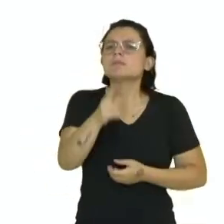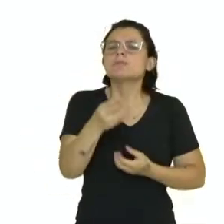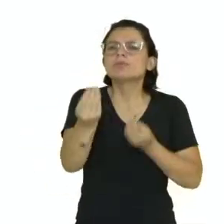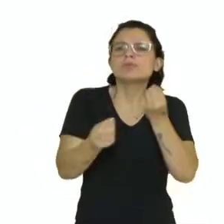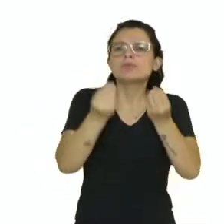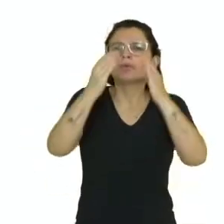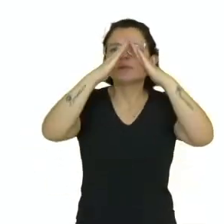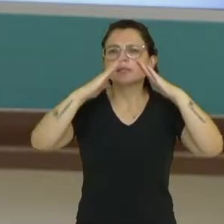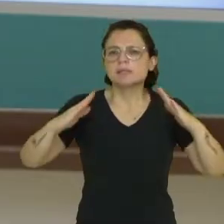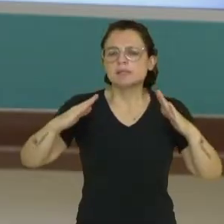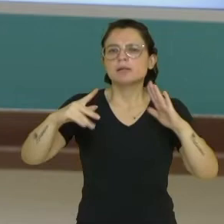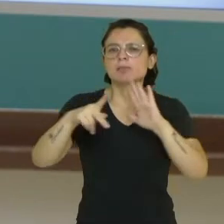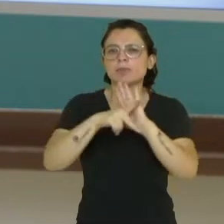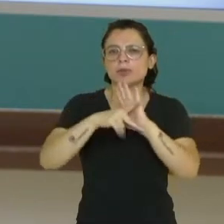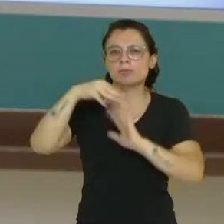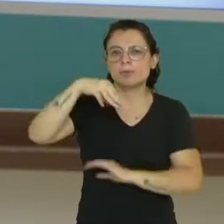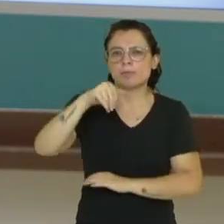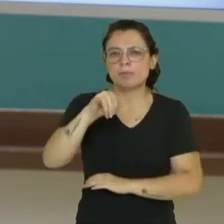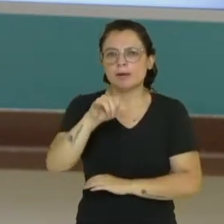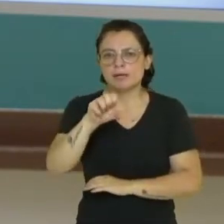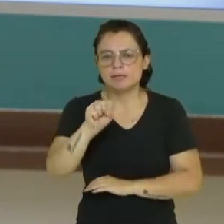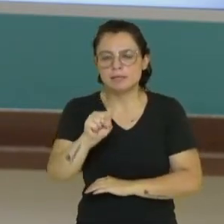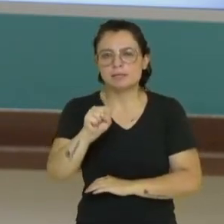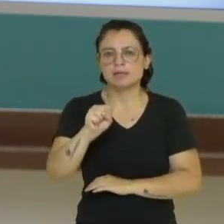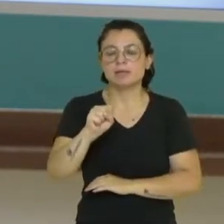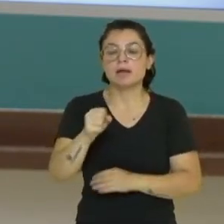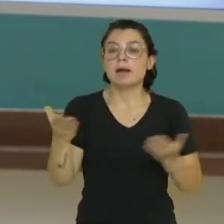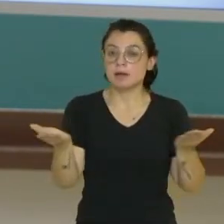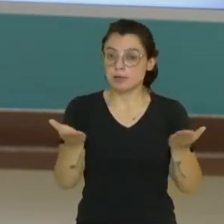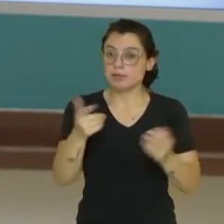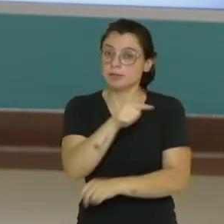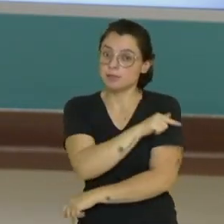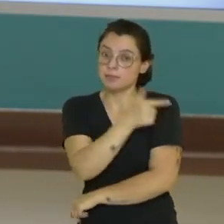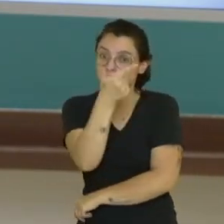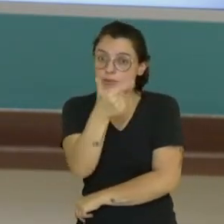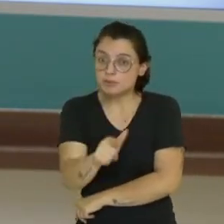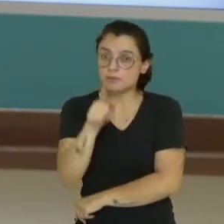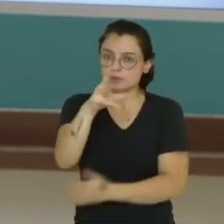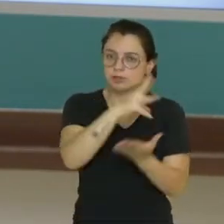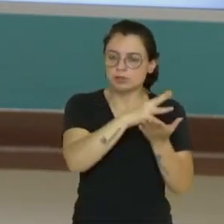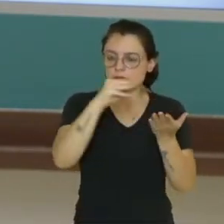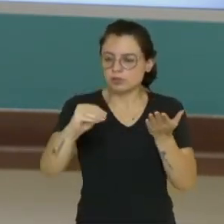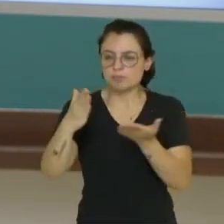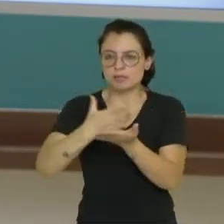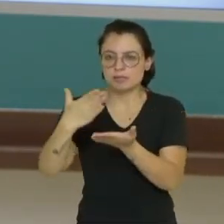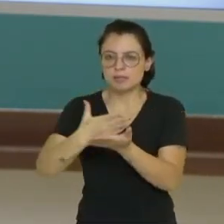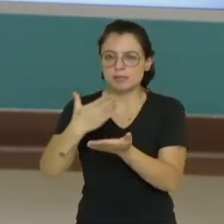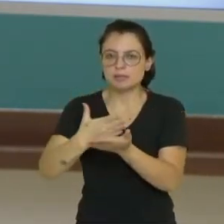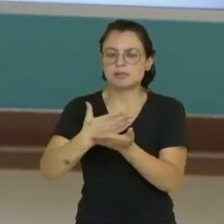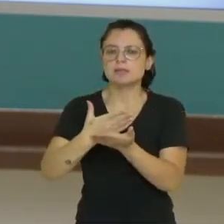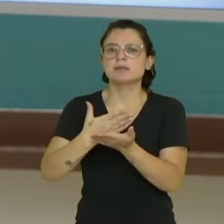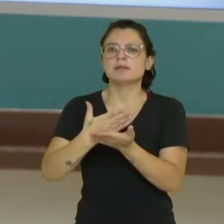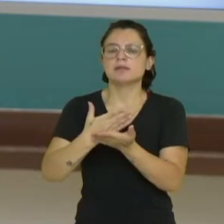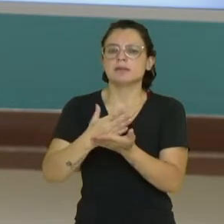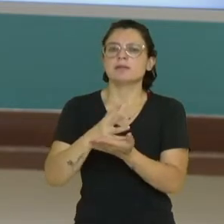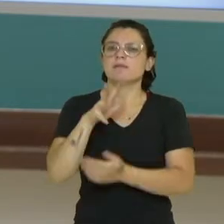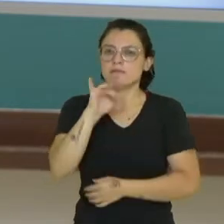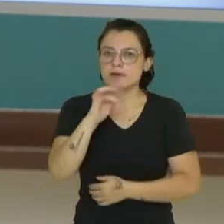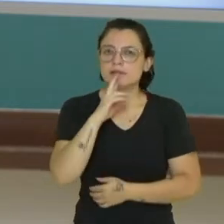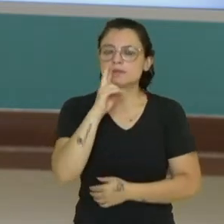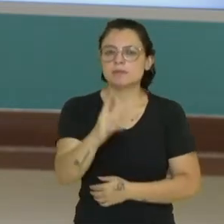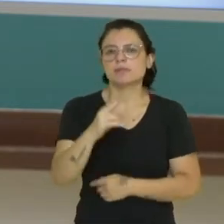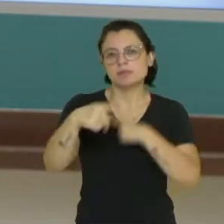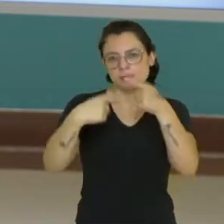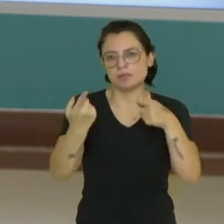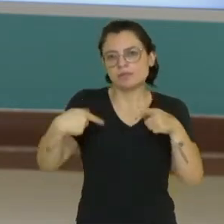formada a pirâmide social dos maias? Sétimos anos. Novamente, vocês vão copiar essa questão no caderno de vocês, vão responder